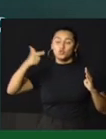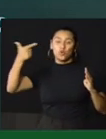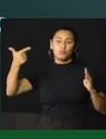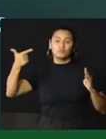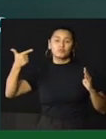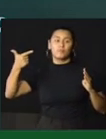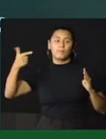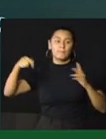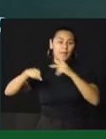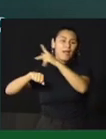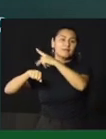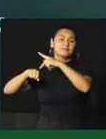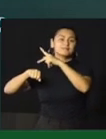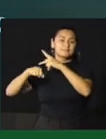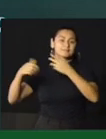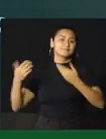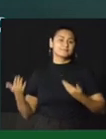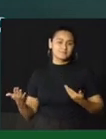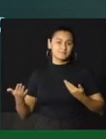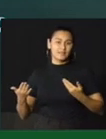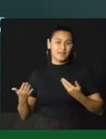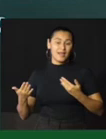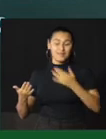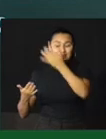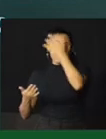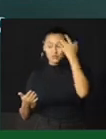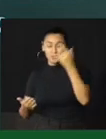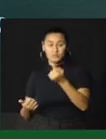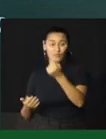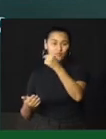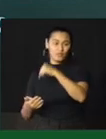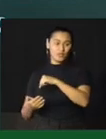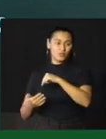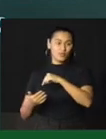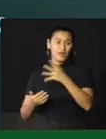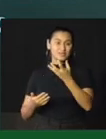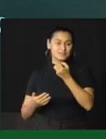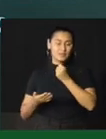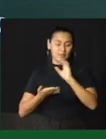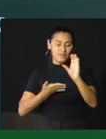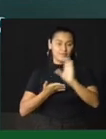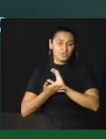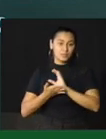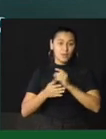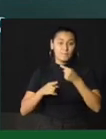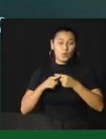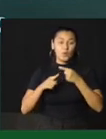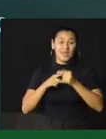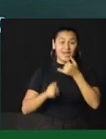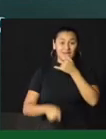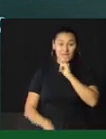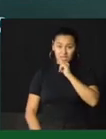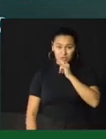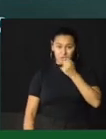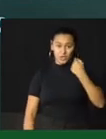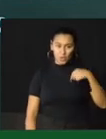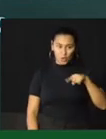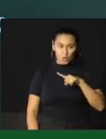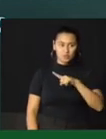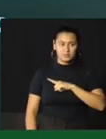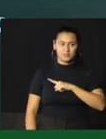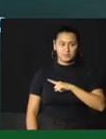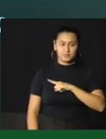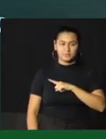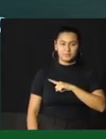Alemanha eles estão vindo para cá porque a nossa energia eólica e a nossa